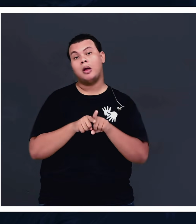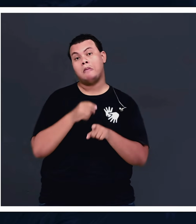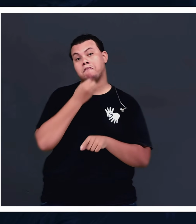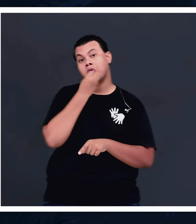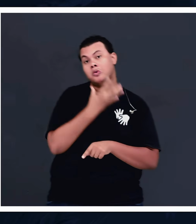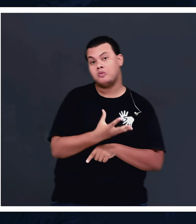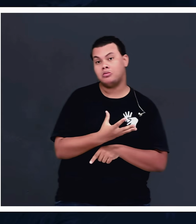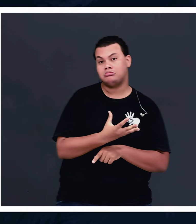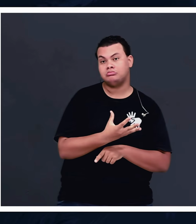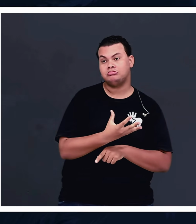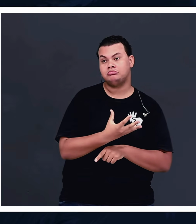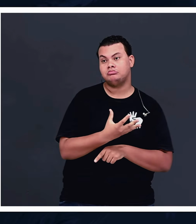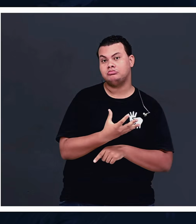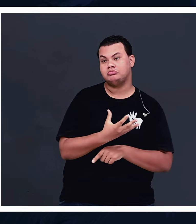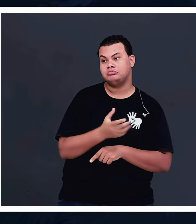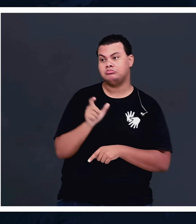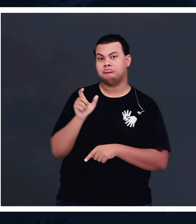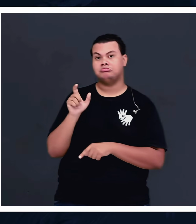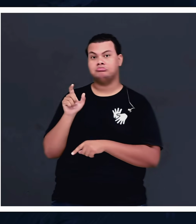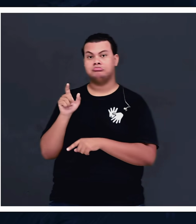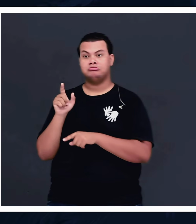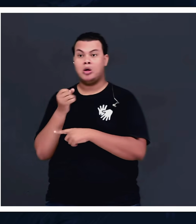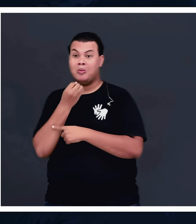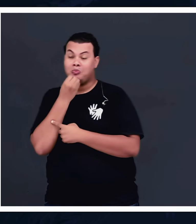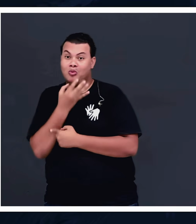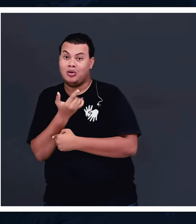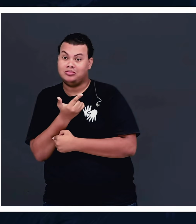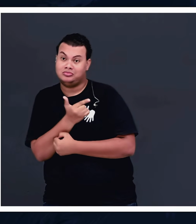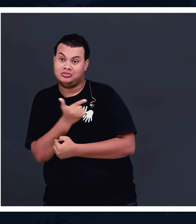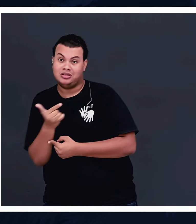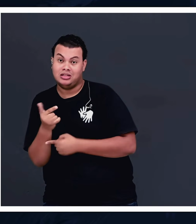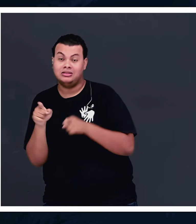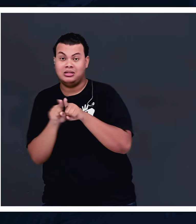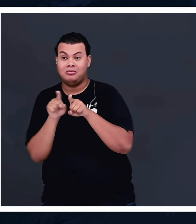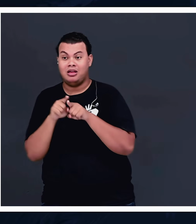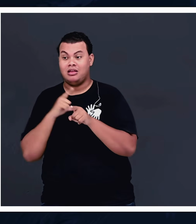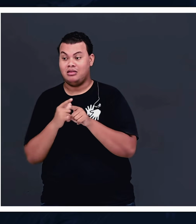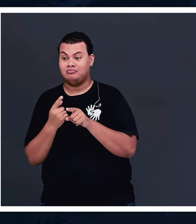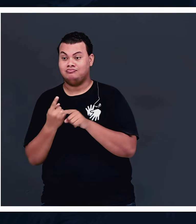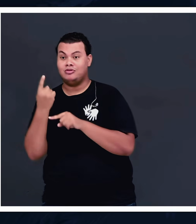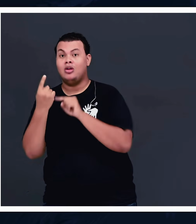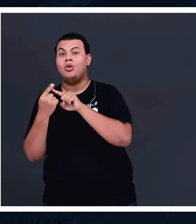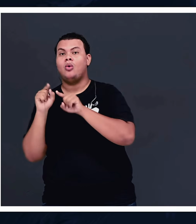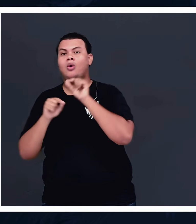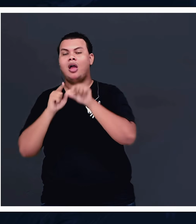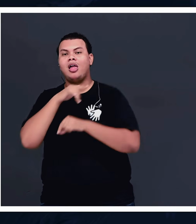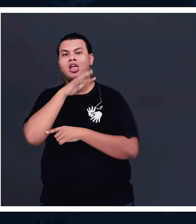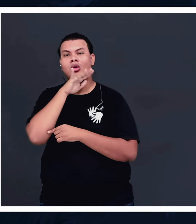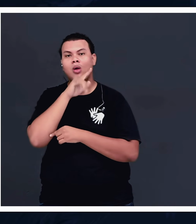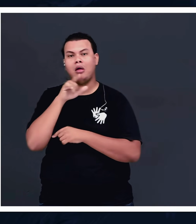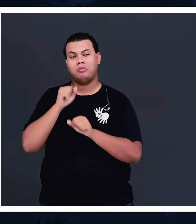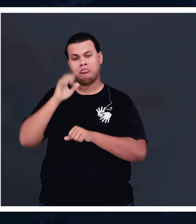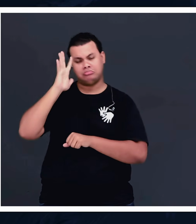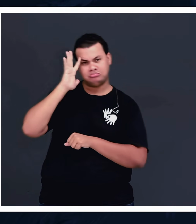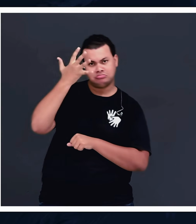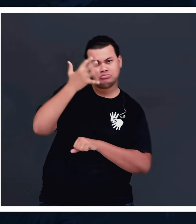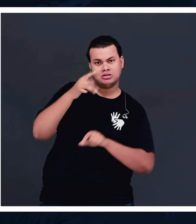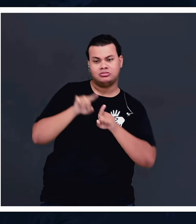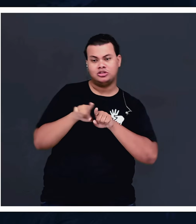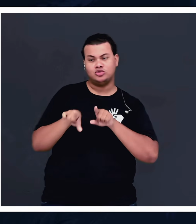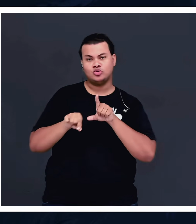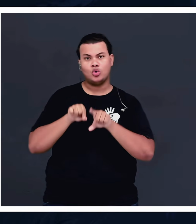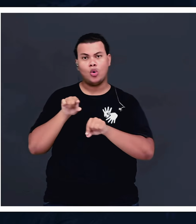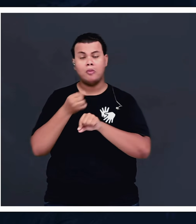boas, para coisas não tão boas e para coisas ruins. Decisões e